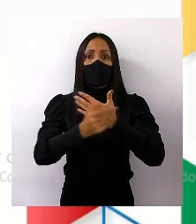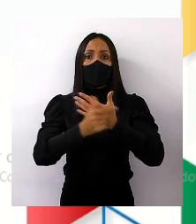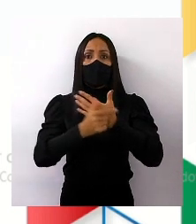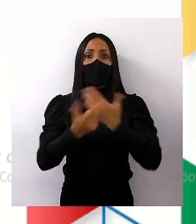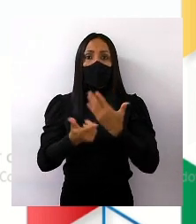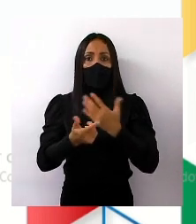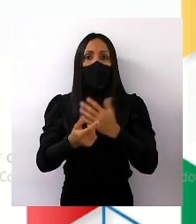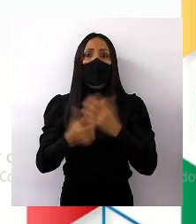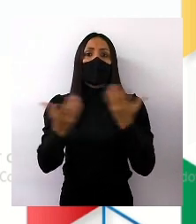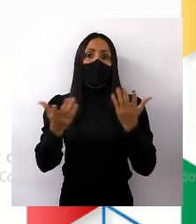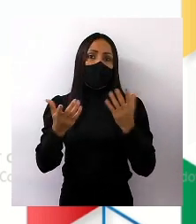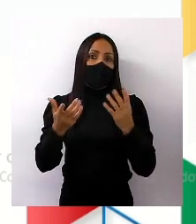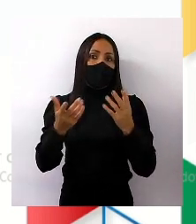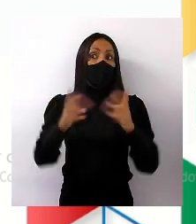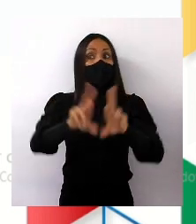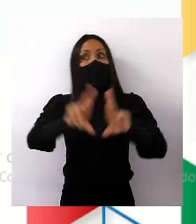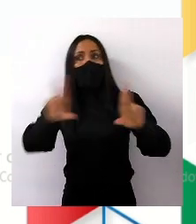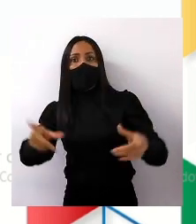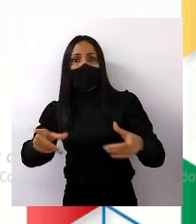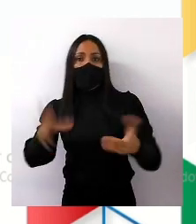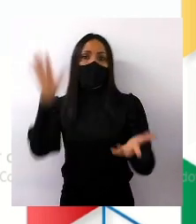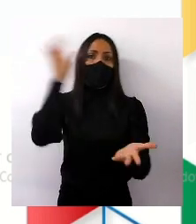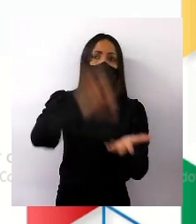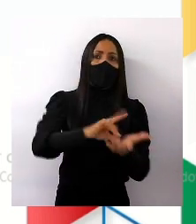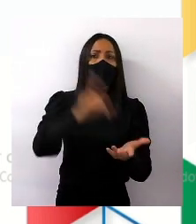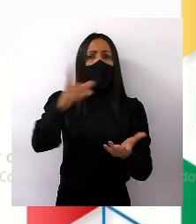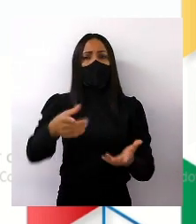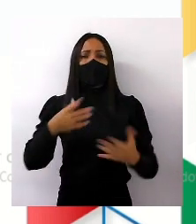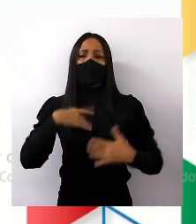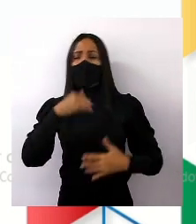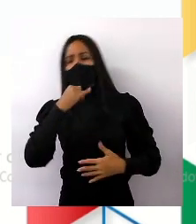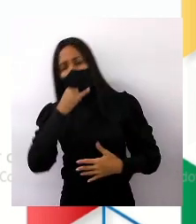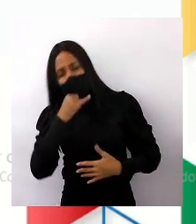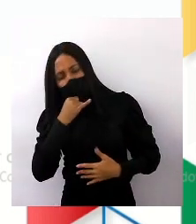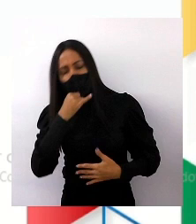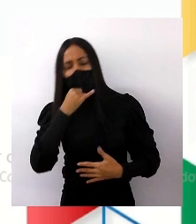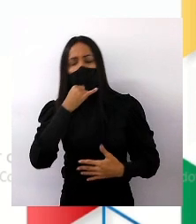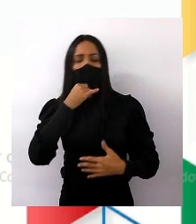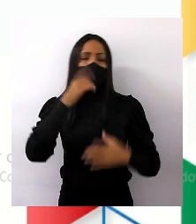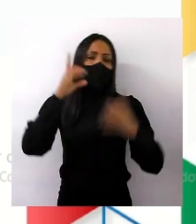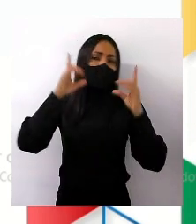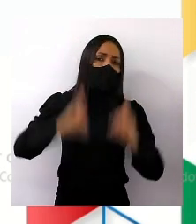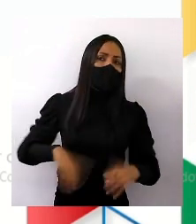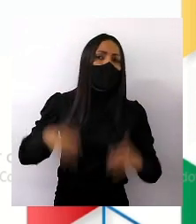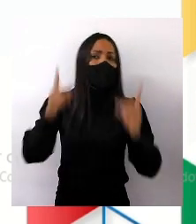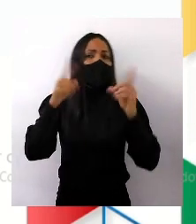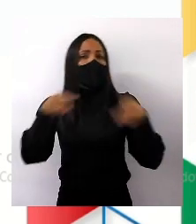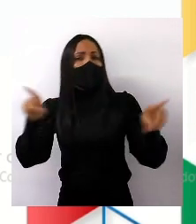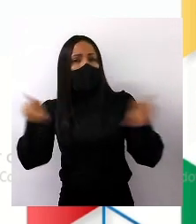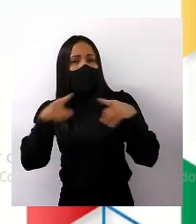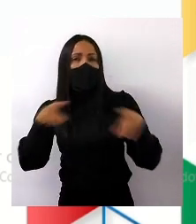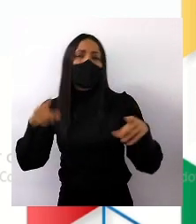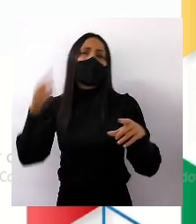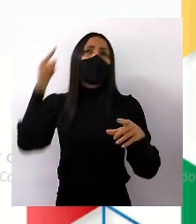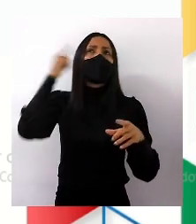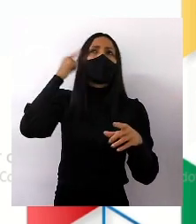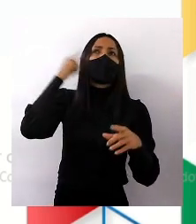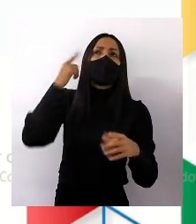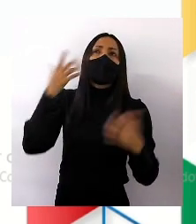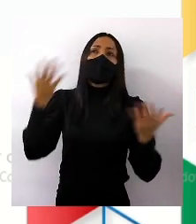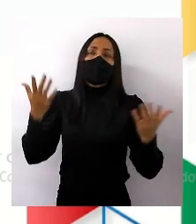da realidade. Sabe quando você está meio deprê, está meio tristinho, coloca aquela música que te leva para frente, que te dá uma